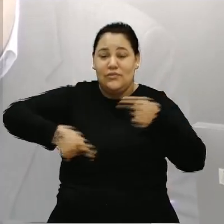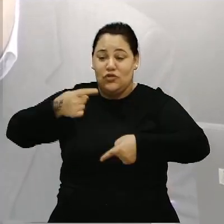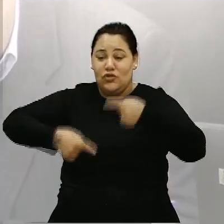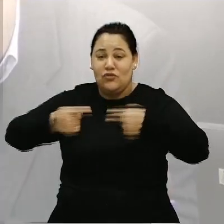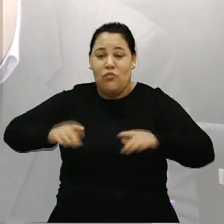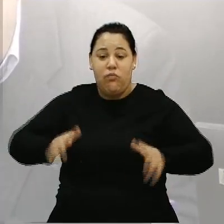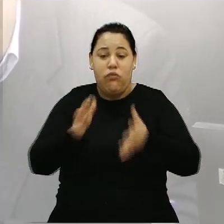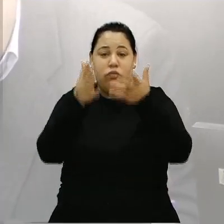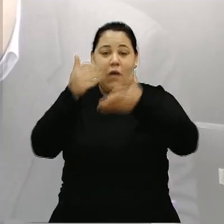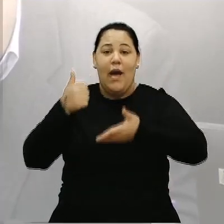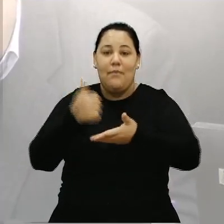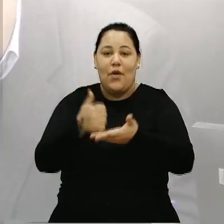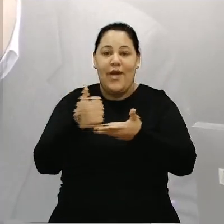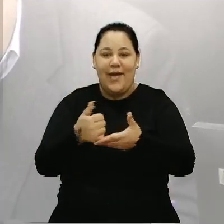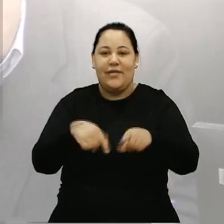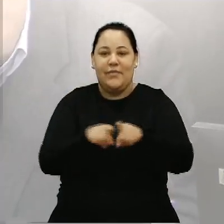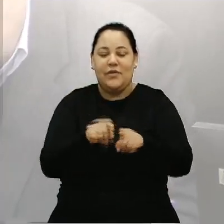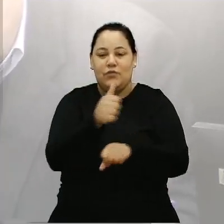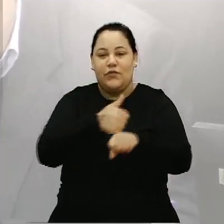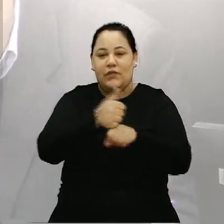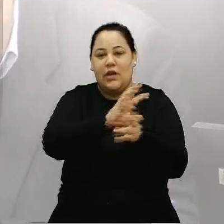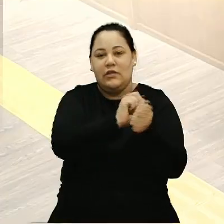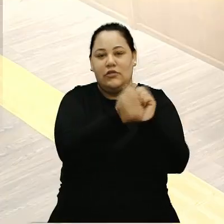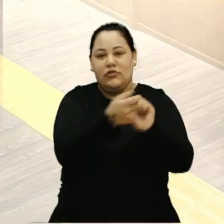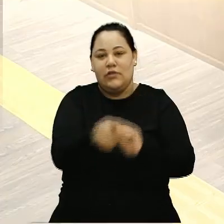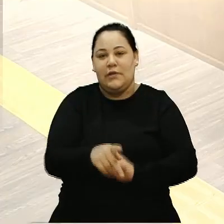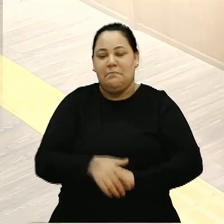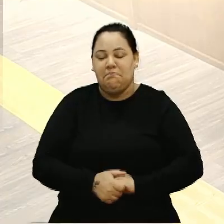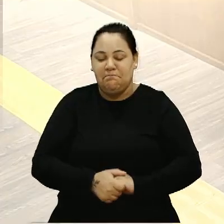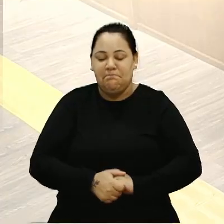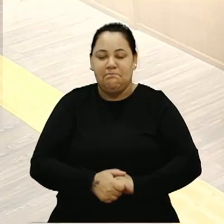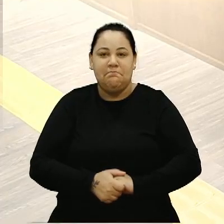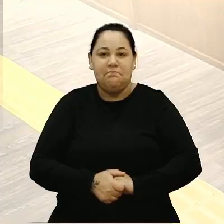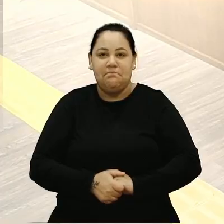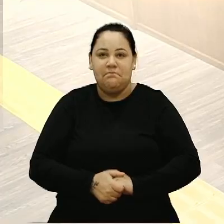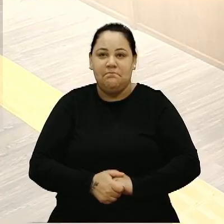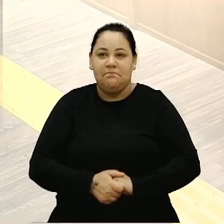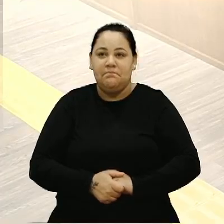incentivar e apoiar os artesãos de Caxias do Sul. Obrigado, senhora presidente. Peço a palavra, presidente.